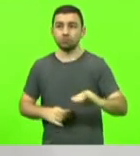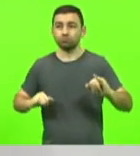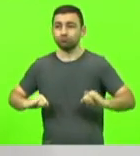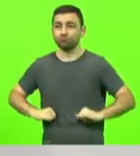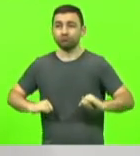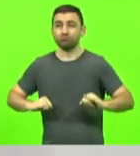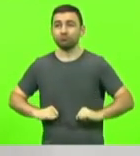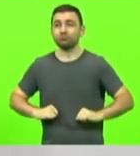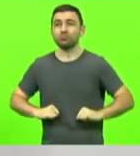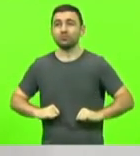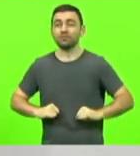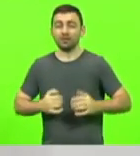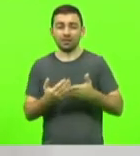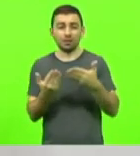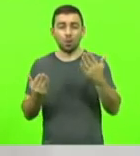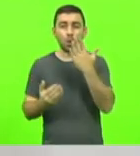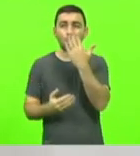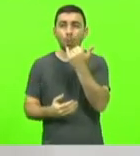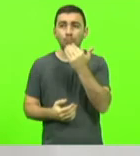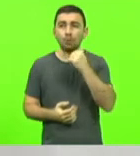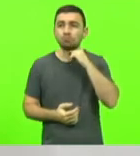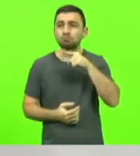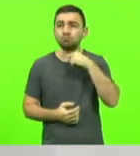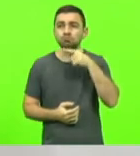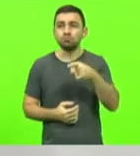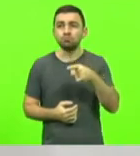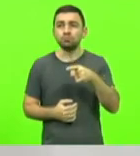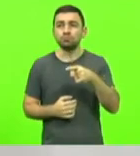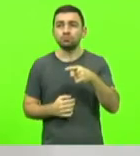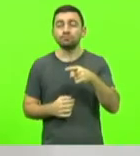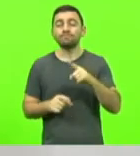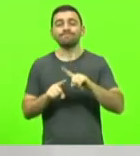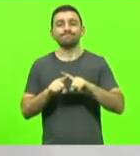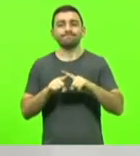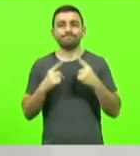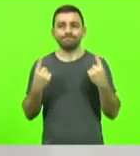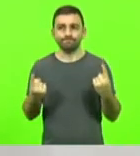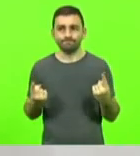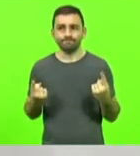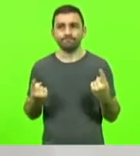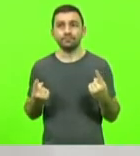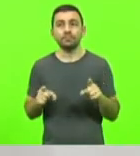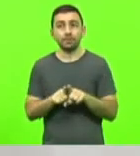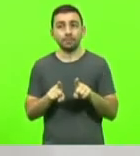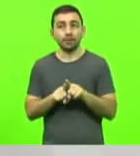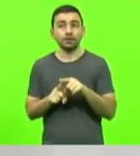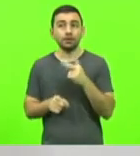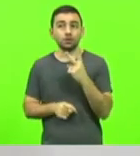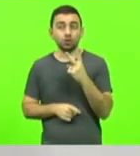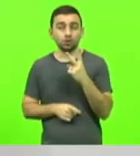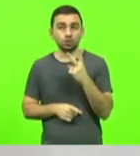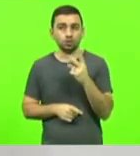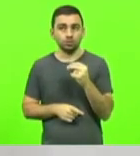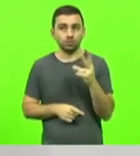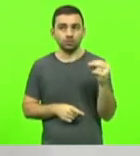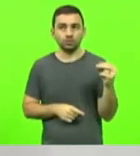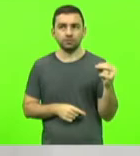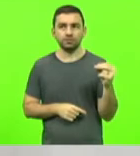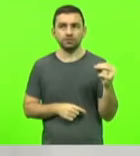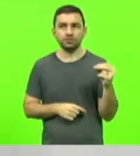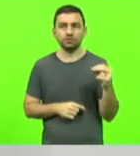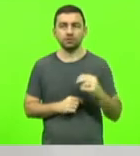para conseguir se alimentar. Por outro lado, em 2020, no Brasil,